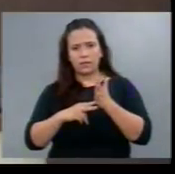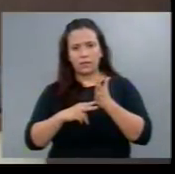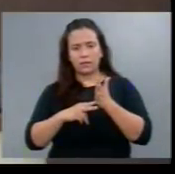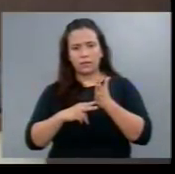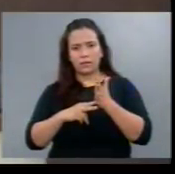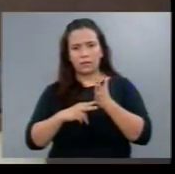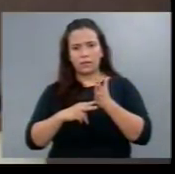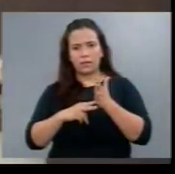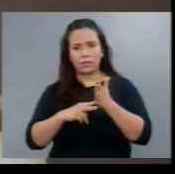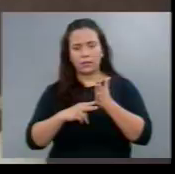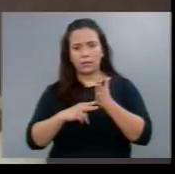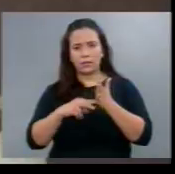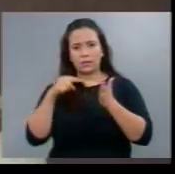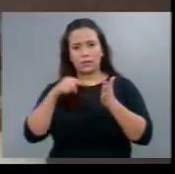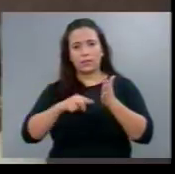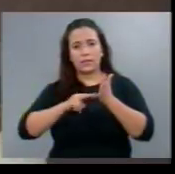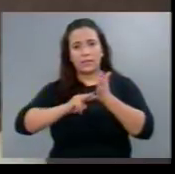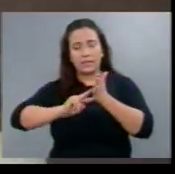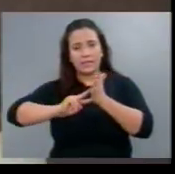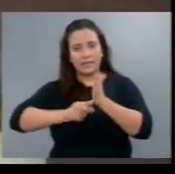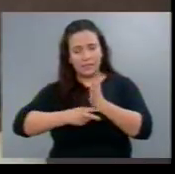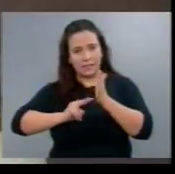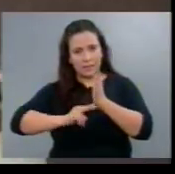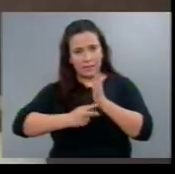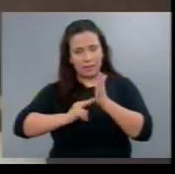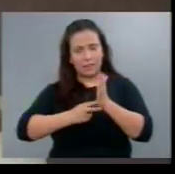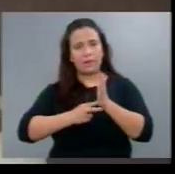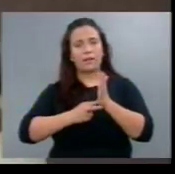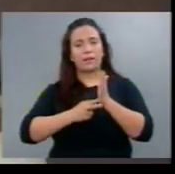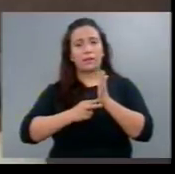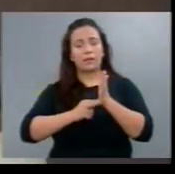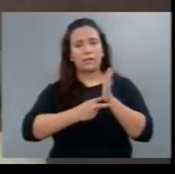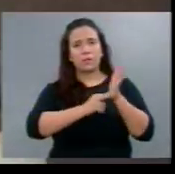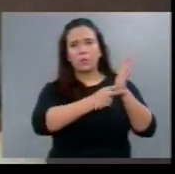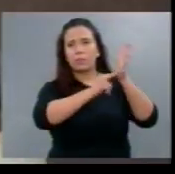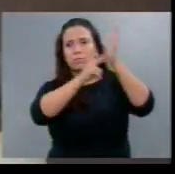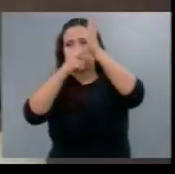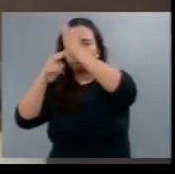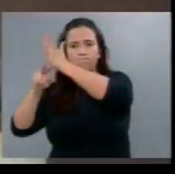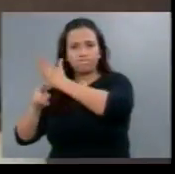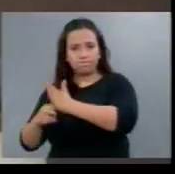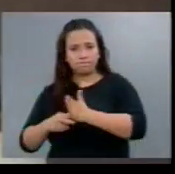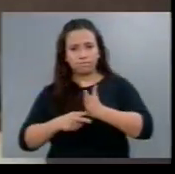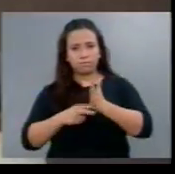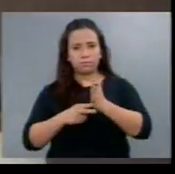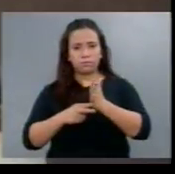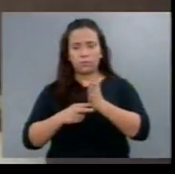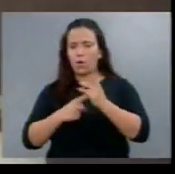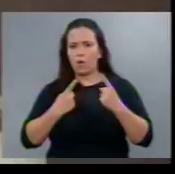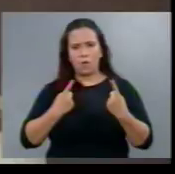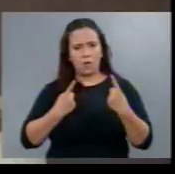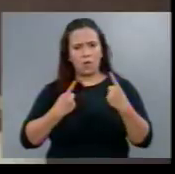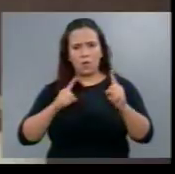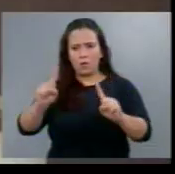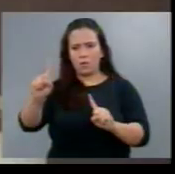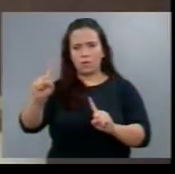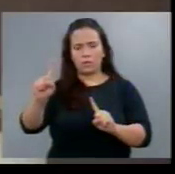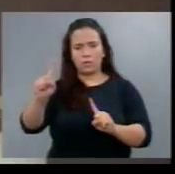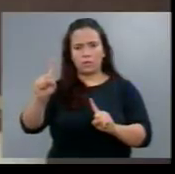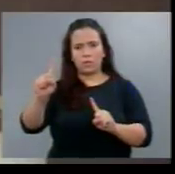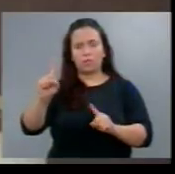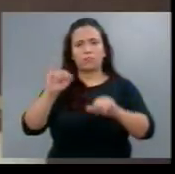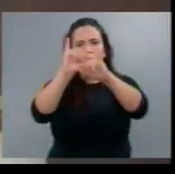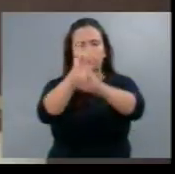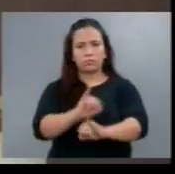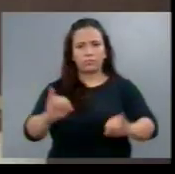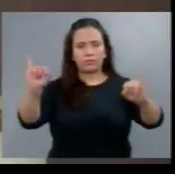mais pelegos, porque é um sindicalismo pelego, até estes ficaram contrários ontem, quando do anúncio